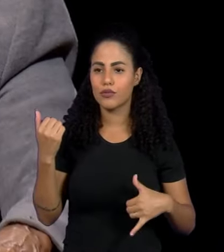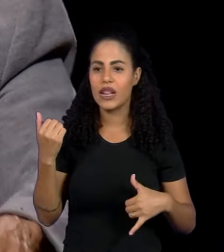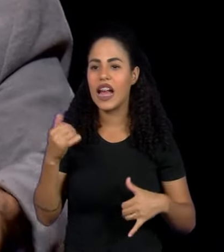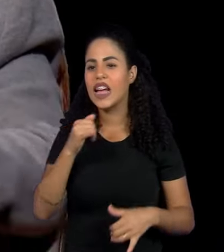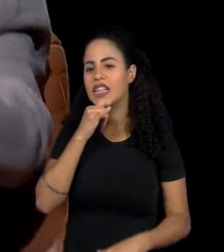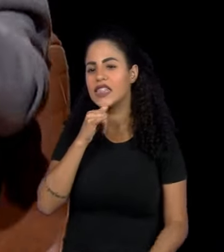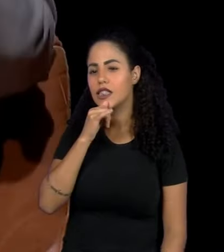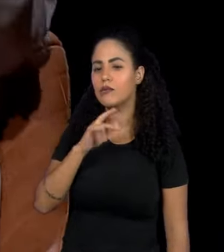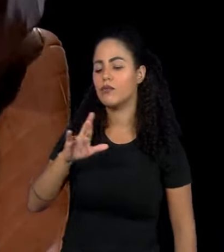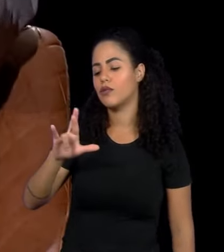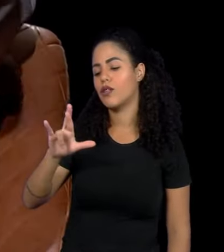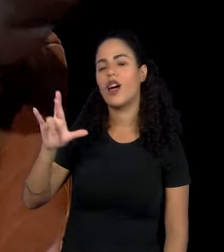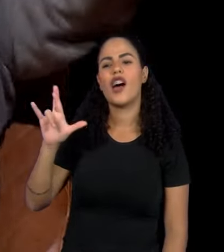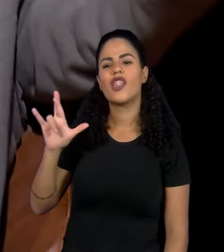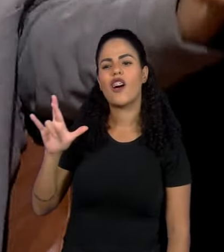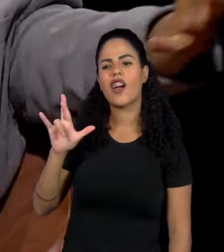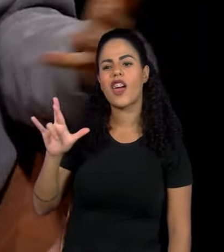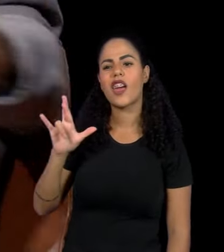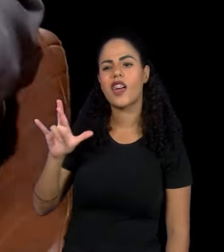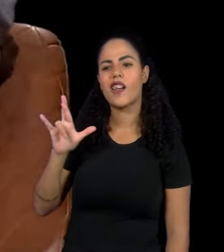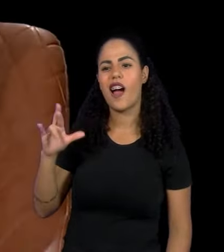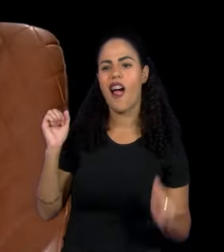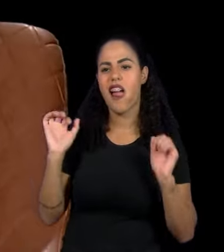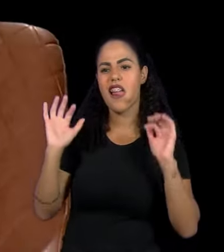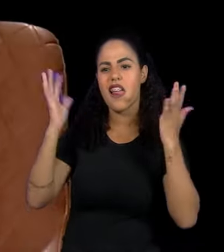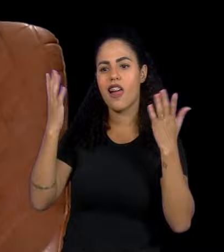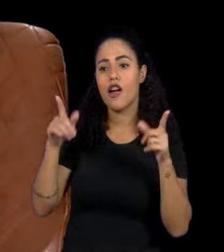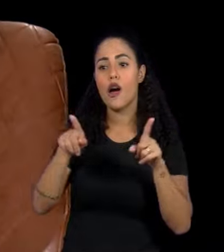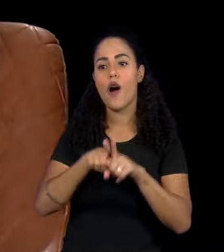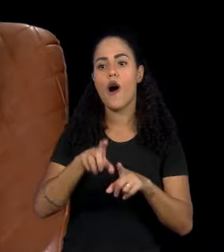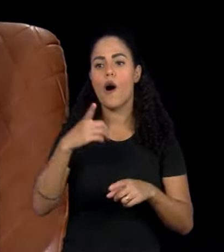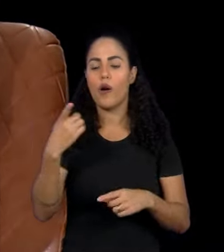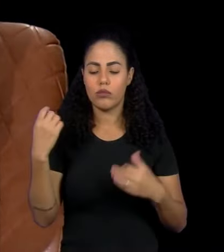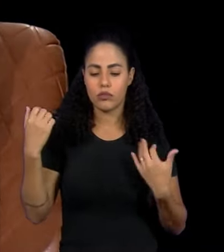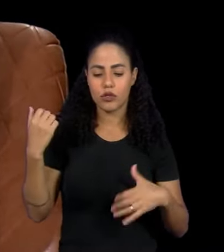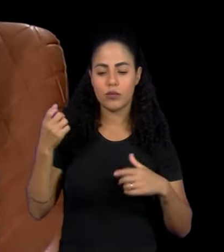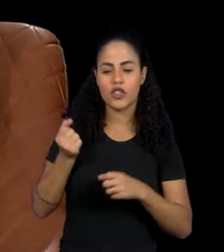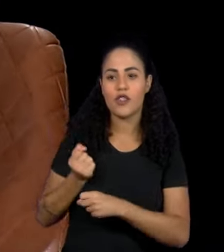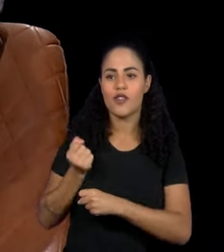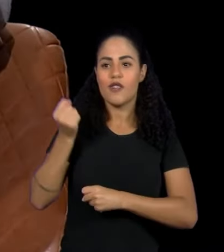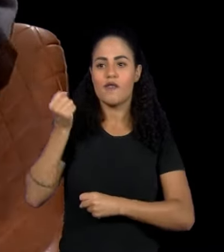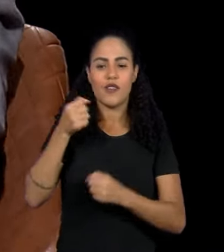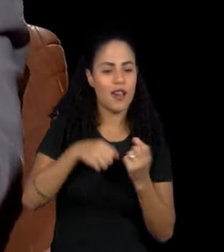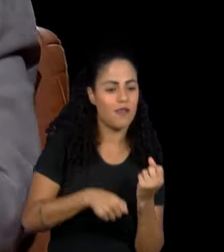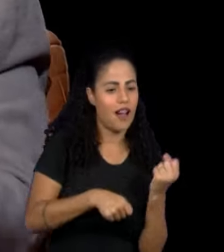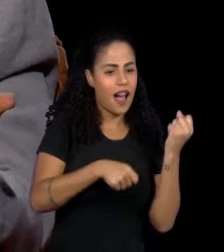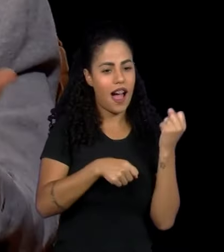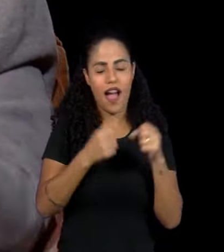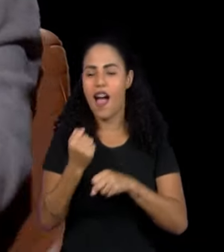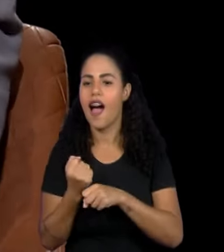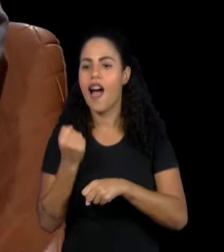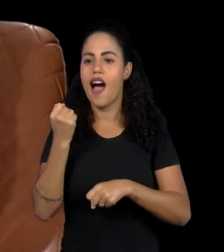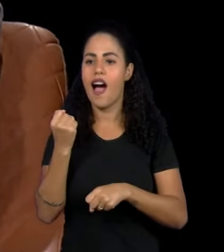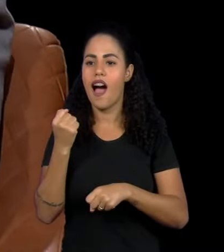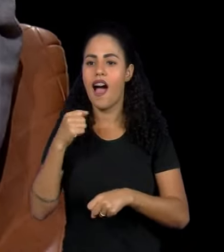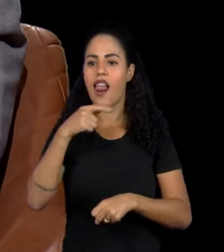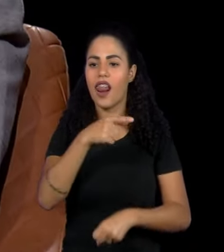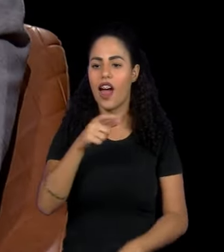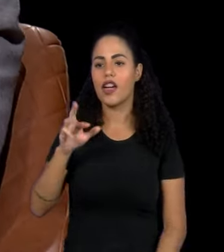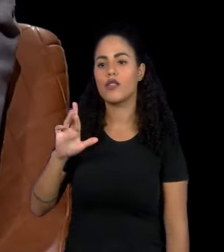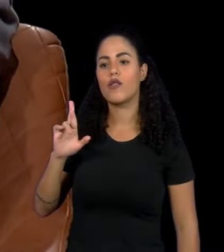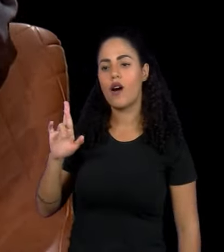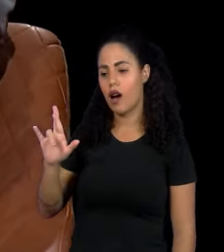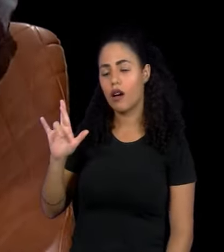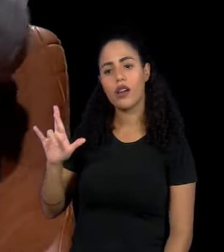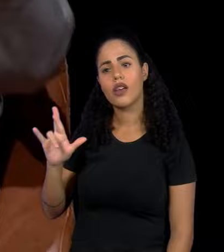Por que a gente não tem uma orquestra de frevo do Spock, por exemplo, tocando no Rock in Rio? Que tem uma música tão pujante, tão bonita, tão